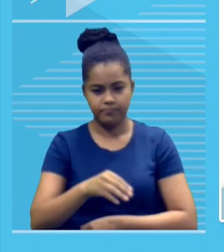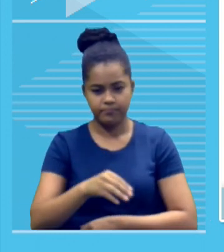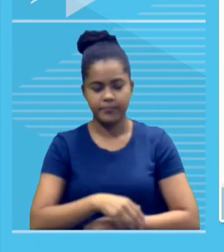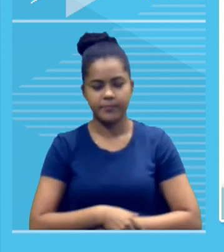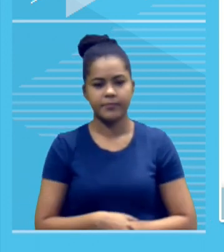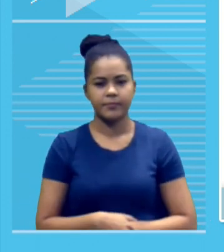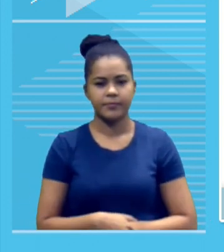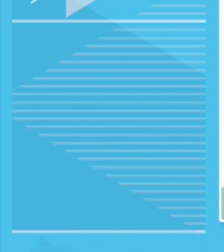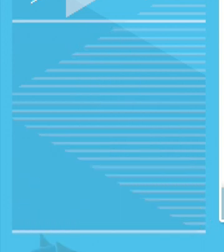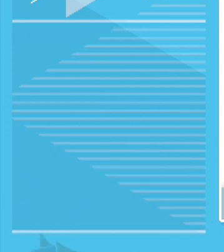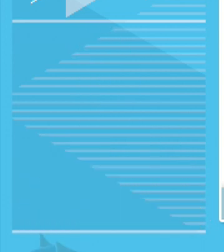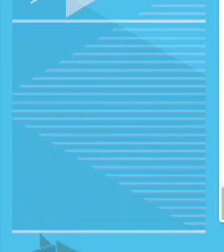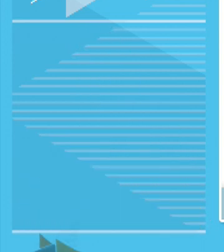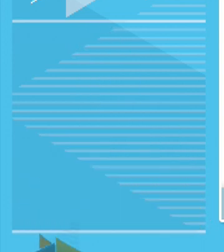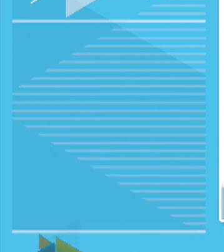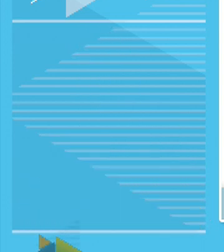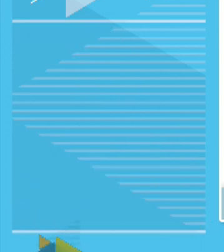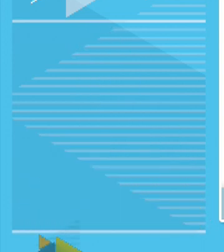favor.